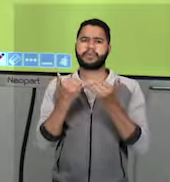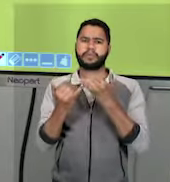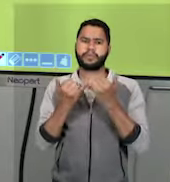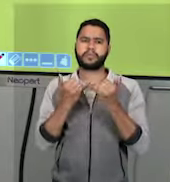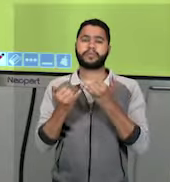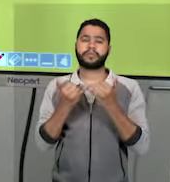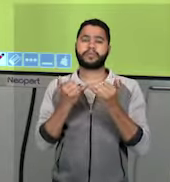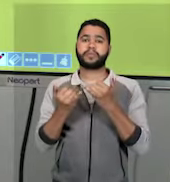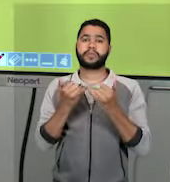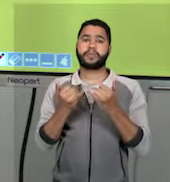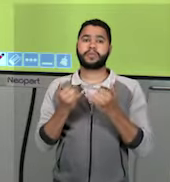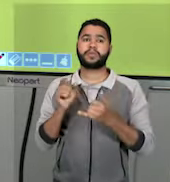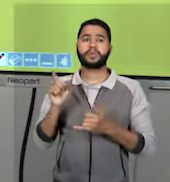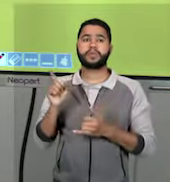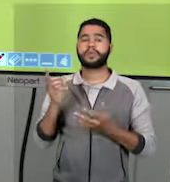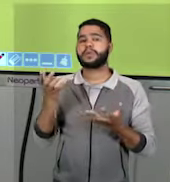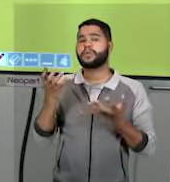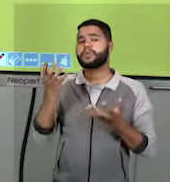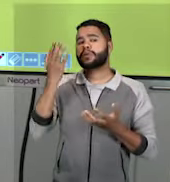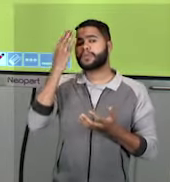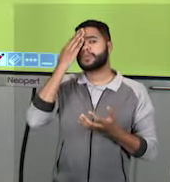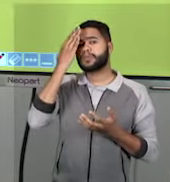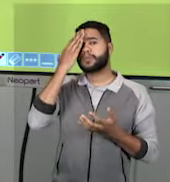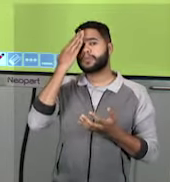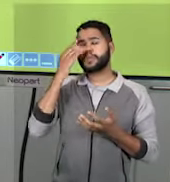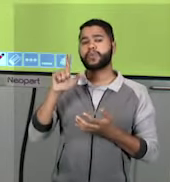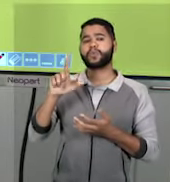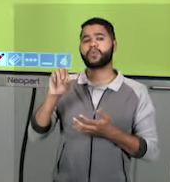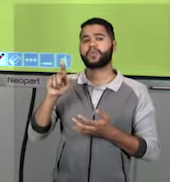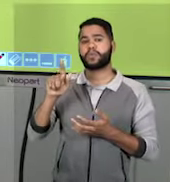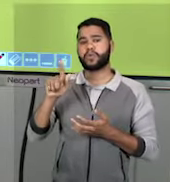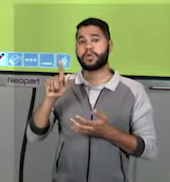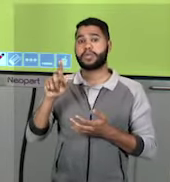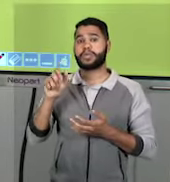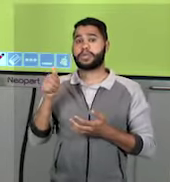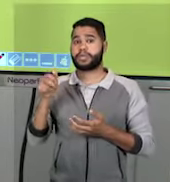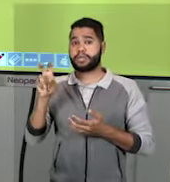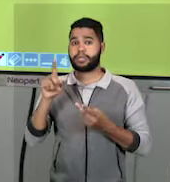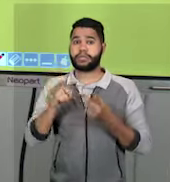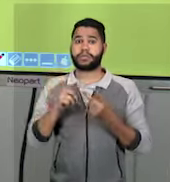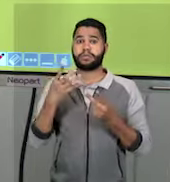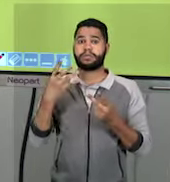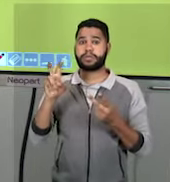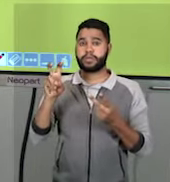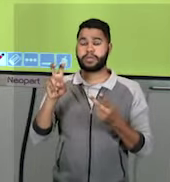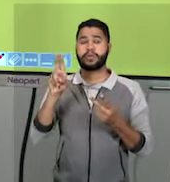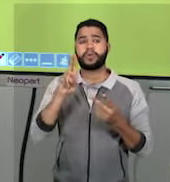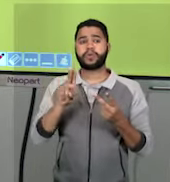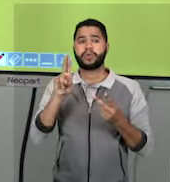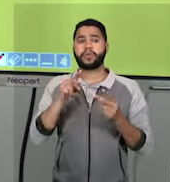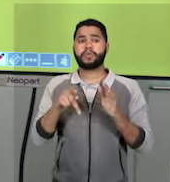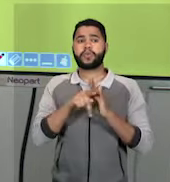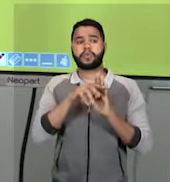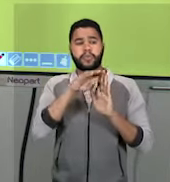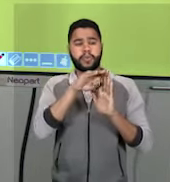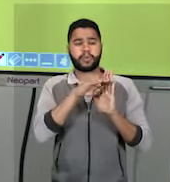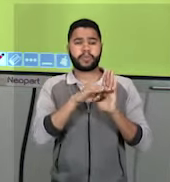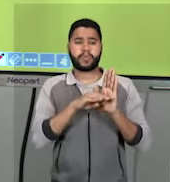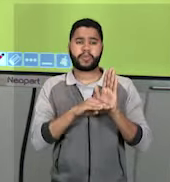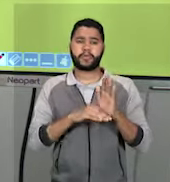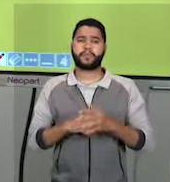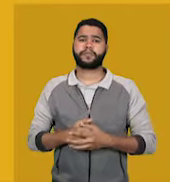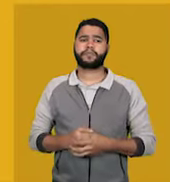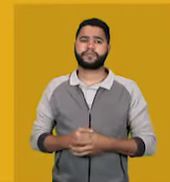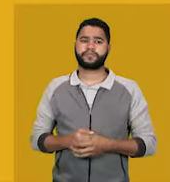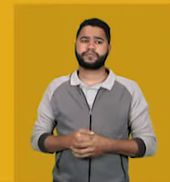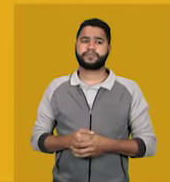valor, que foi aproximado esse. Aí eu quero saber o log de 15 e o log de 45. Eu vou utilizar a propriedade. Eu posso utilizar essa